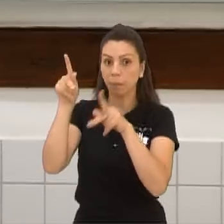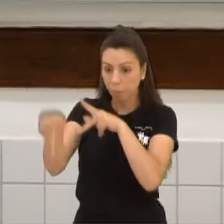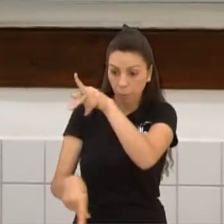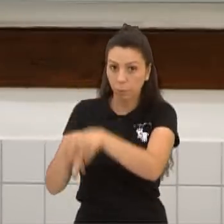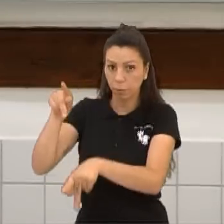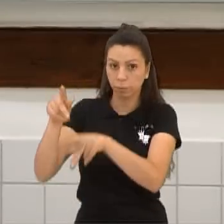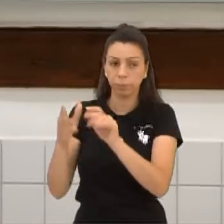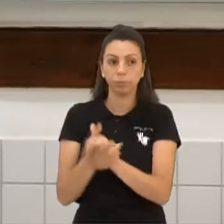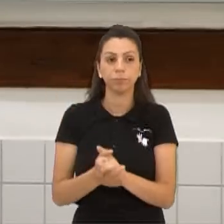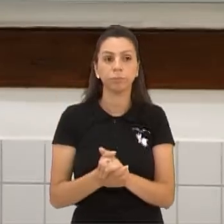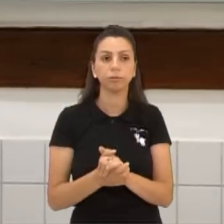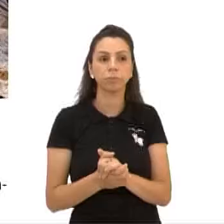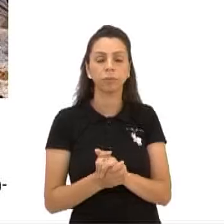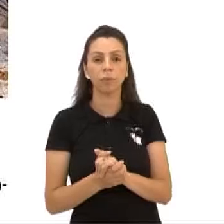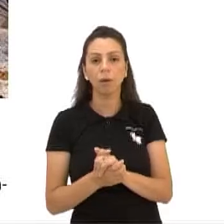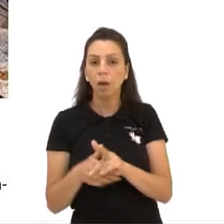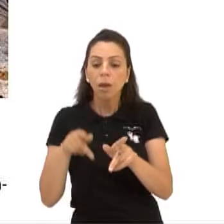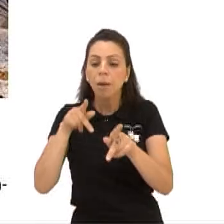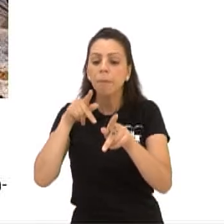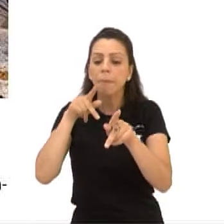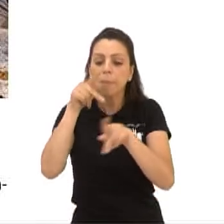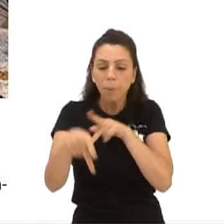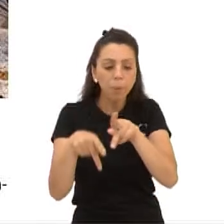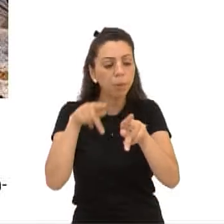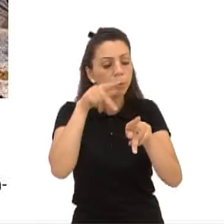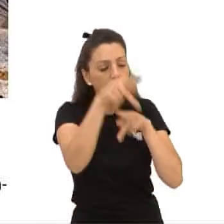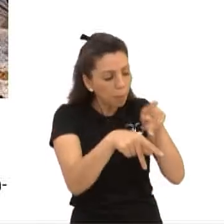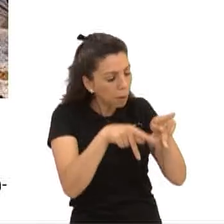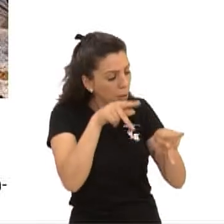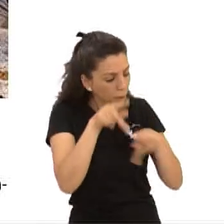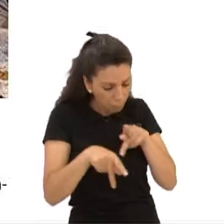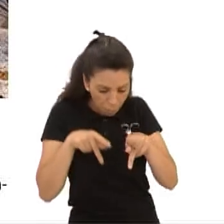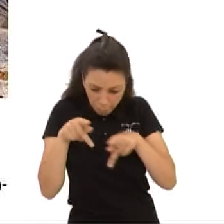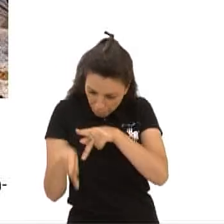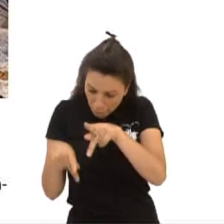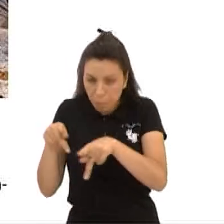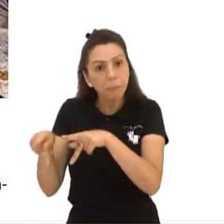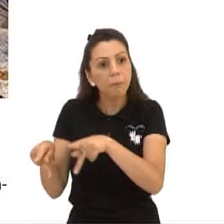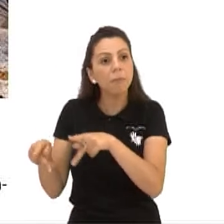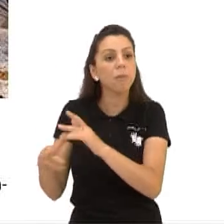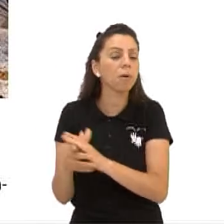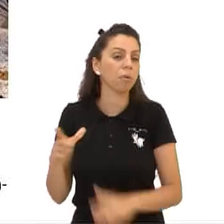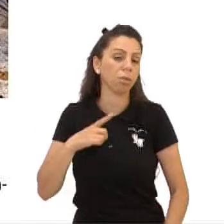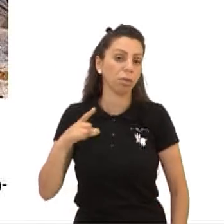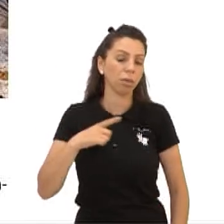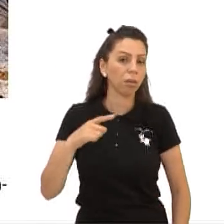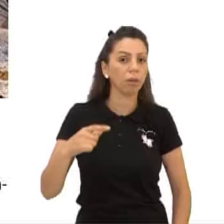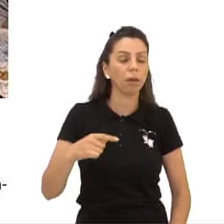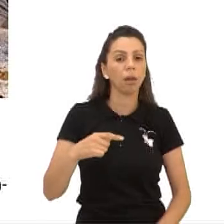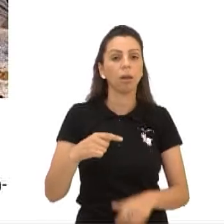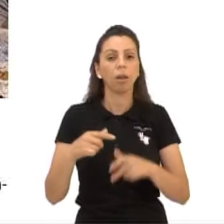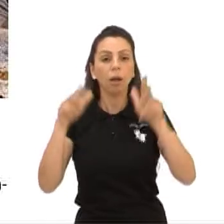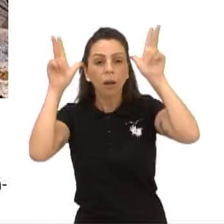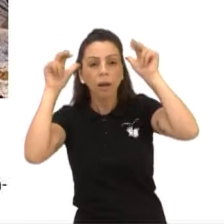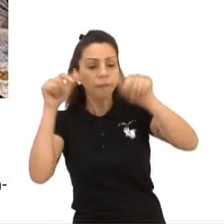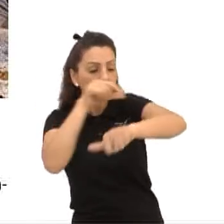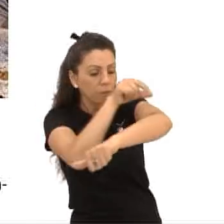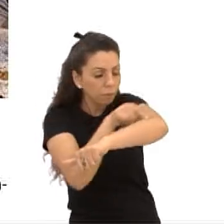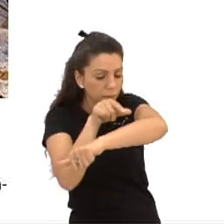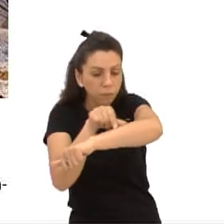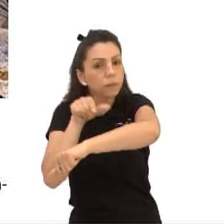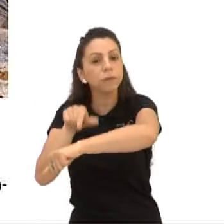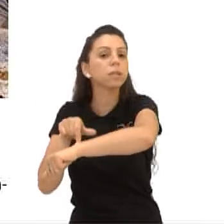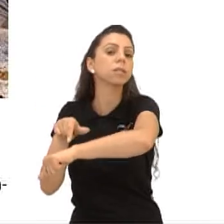E as várias populações? Olha a imagem. Aqui eu tenho populações de gnus, eu tenho populações de zebras, eu tenho